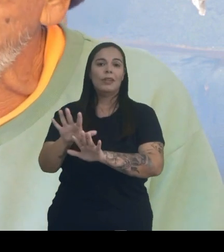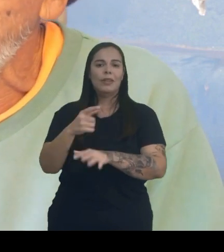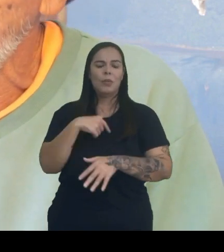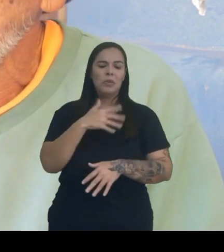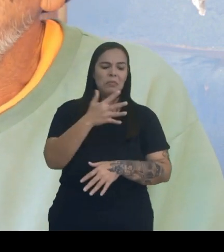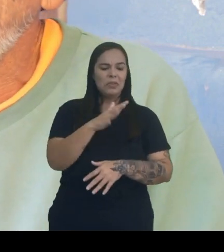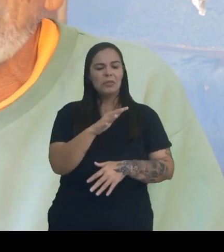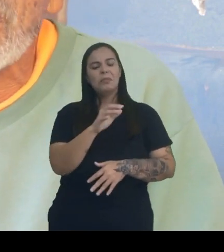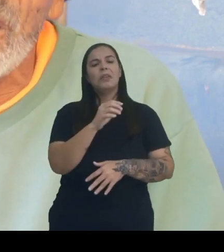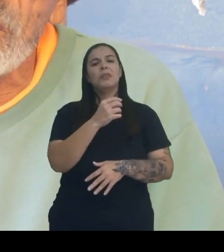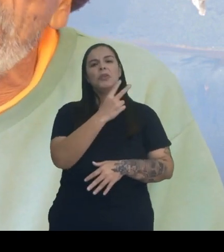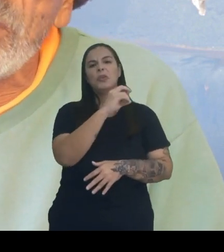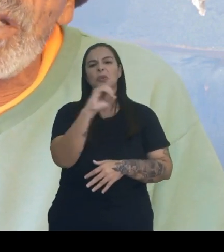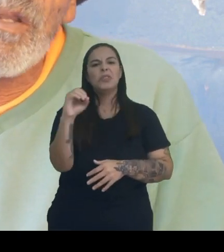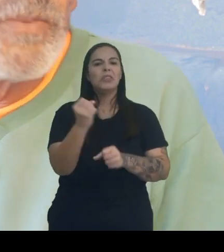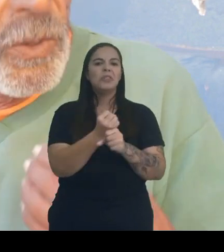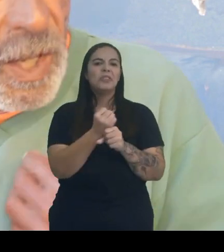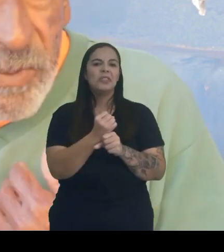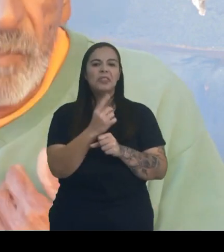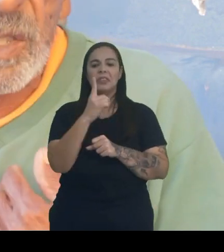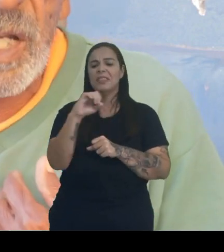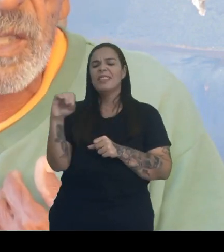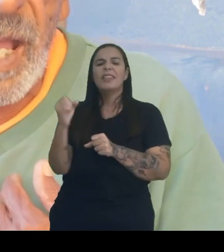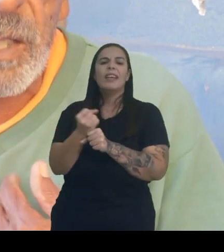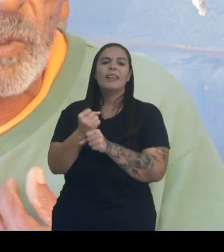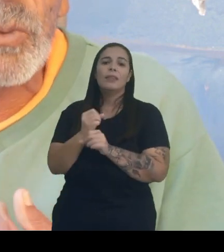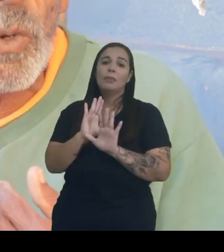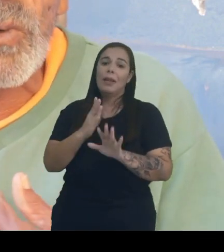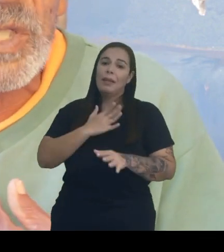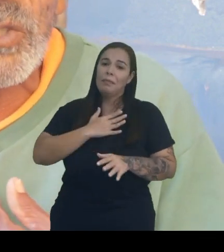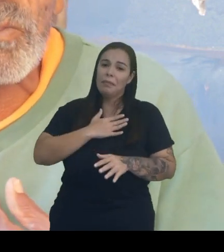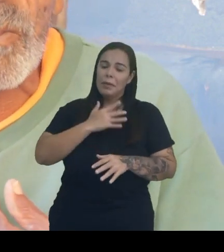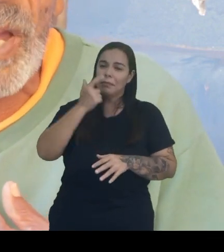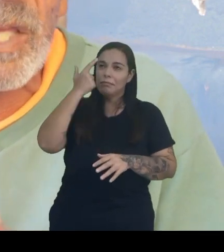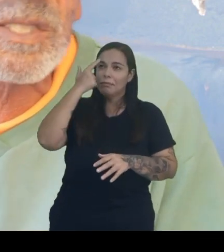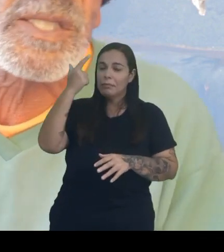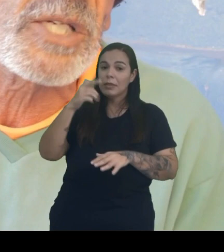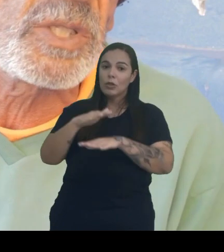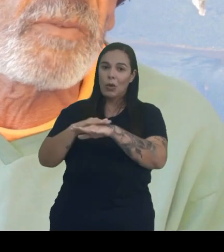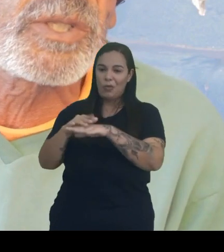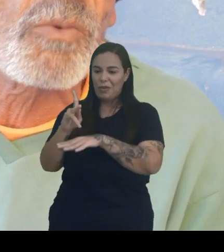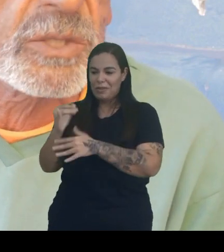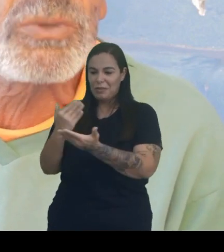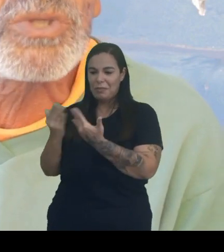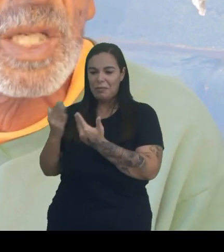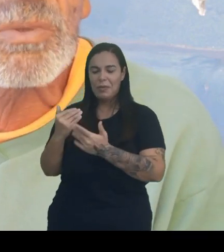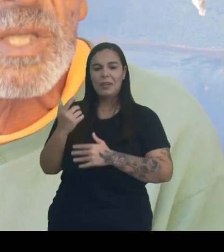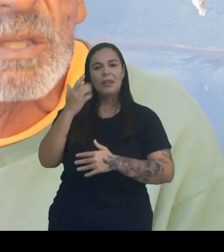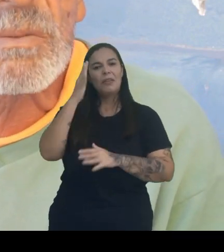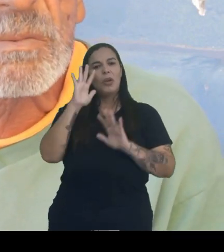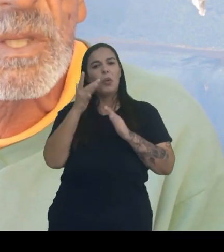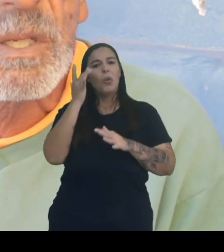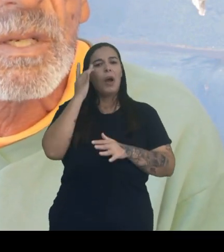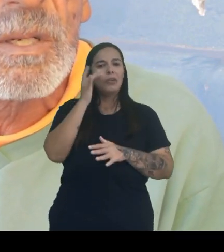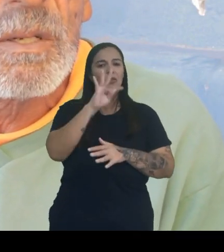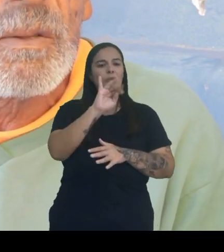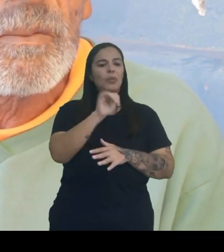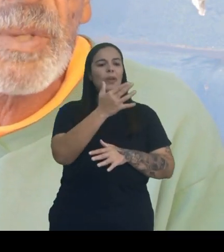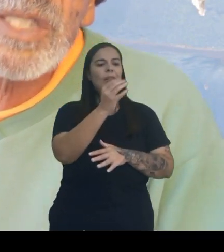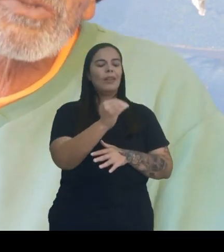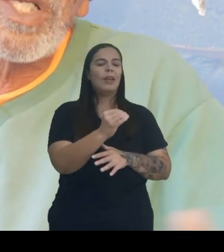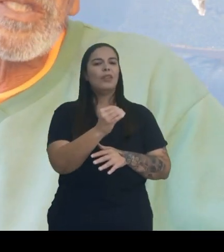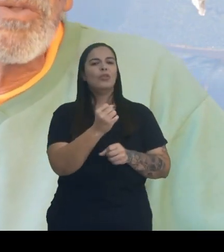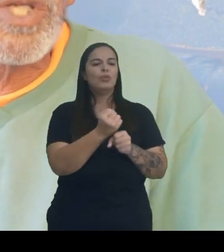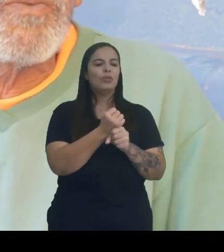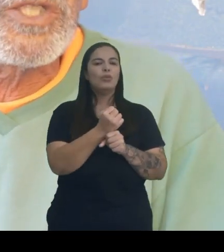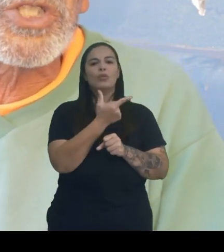200 anos, que tem 100 anos, eu na minha mentalidade, pelo que eu conversei com meu pai, esse tacho aí deve ter quase uns 200 anos.